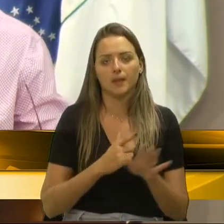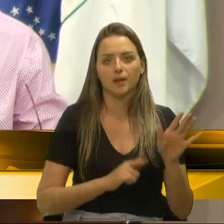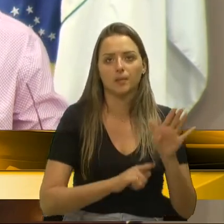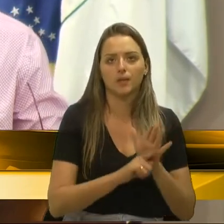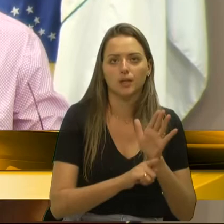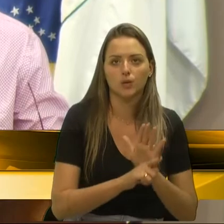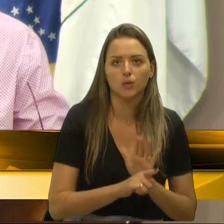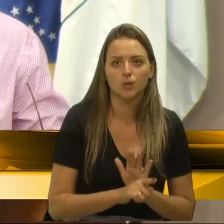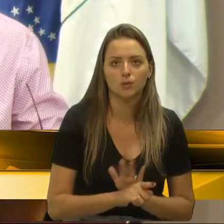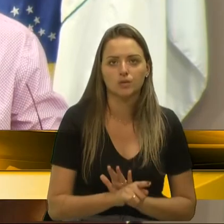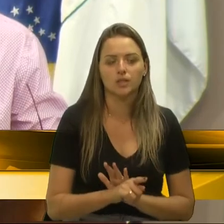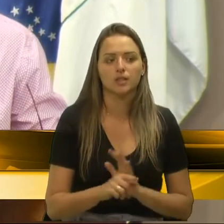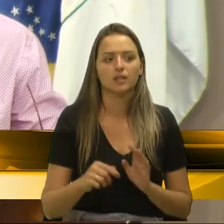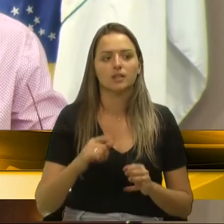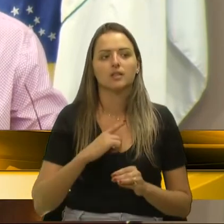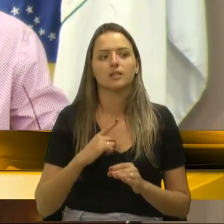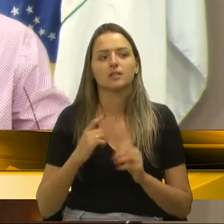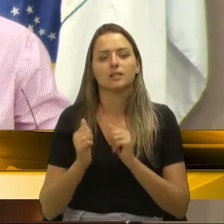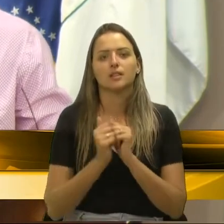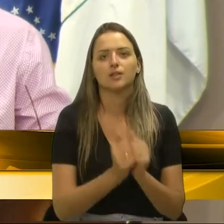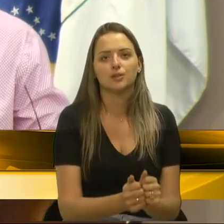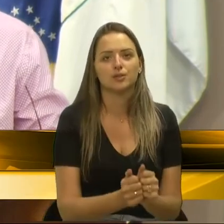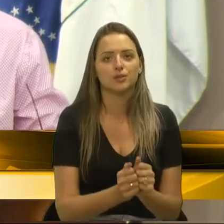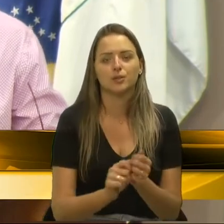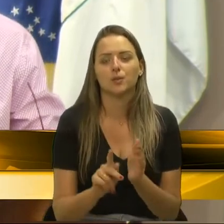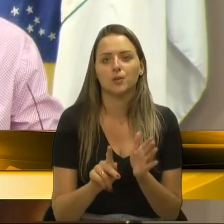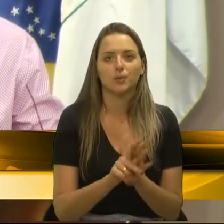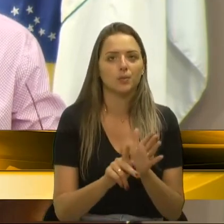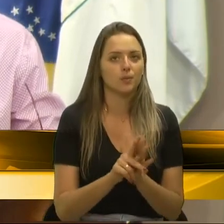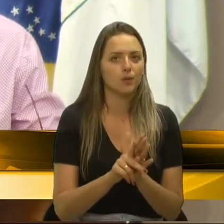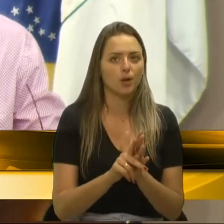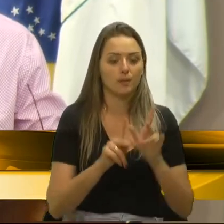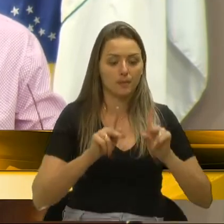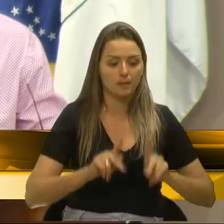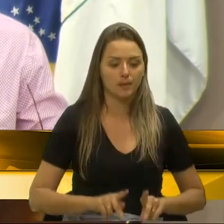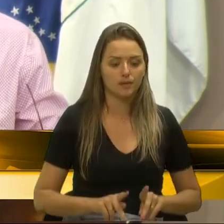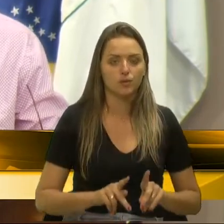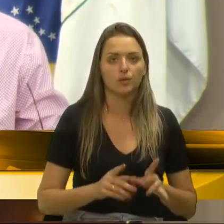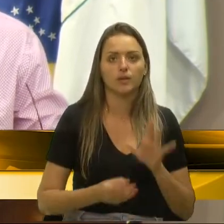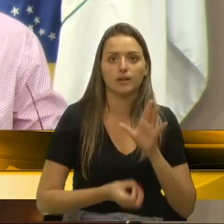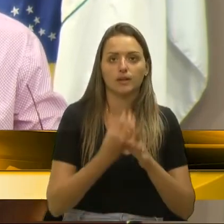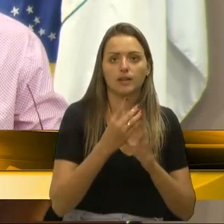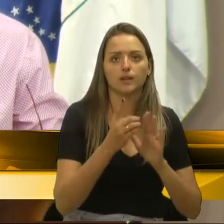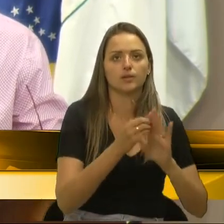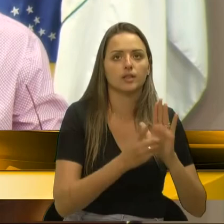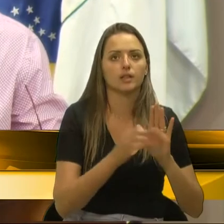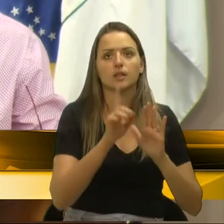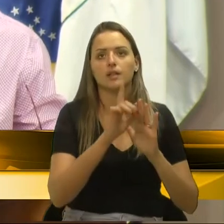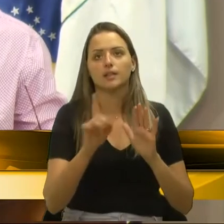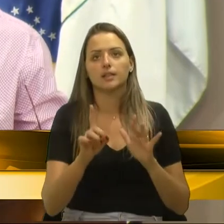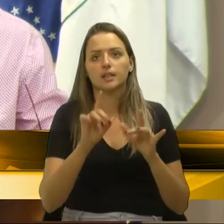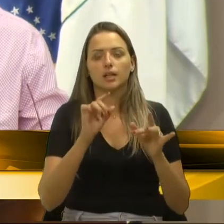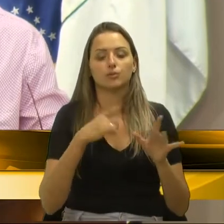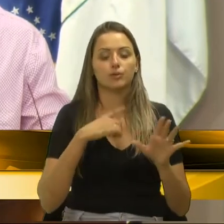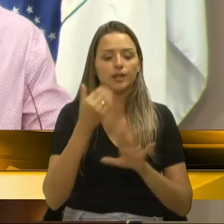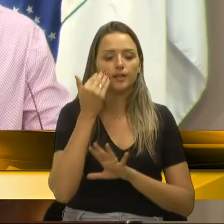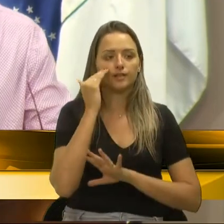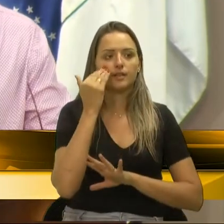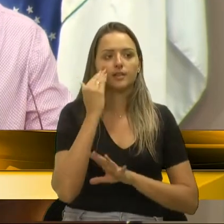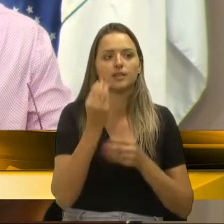Esse é um questionamento, vereador Diló, que eu deixo no ar. Se o próprio ente autor do decreto não interpreta da forma correta, por isso